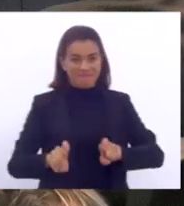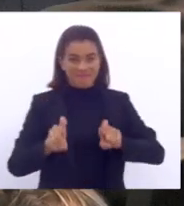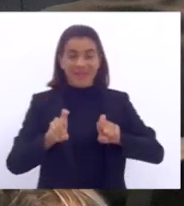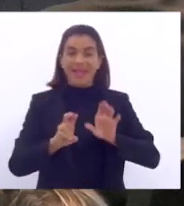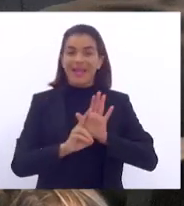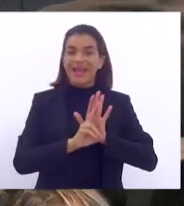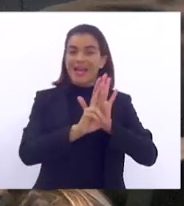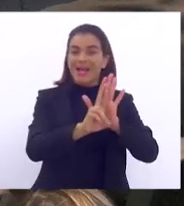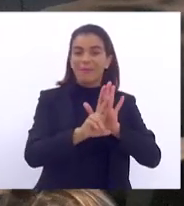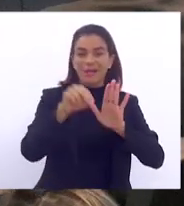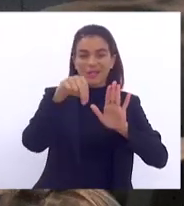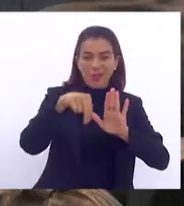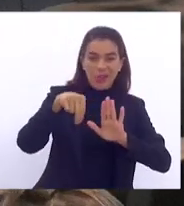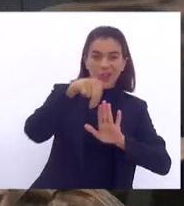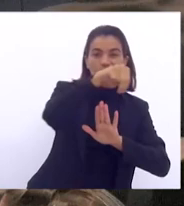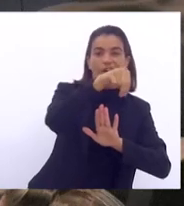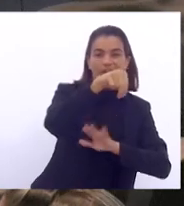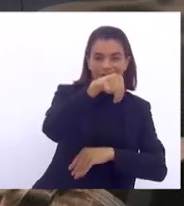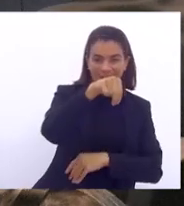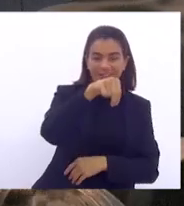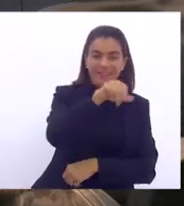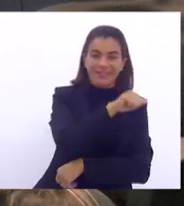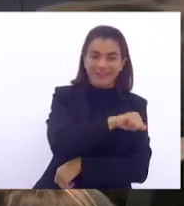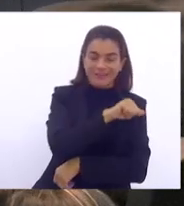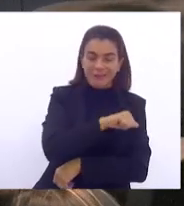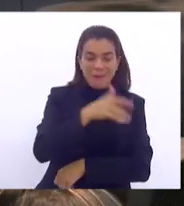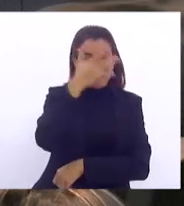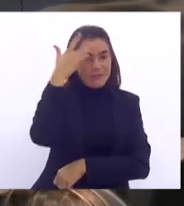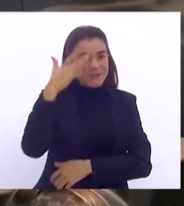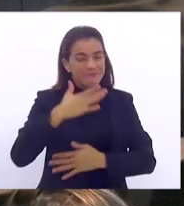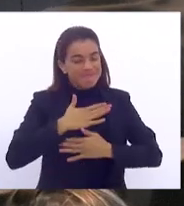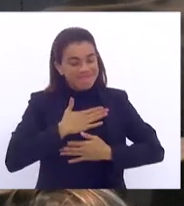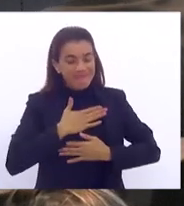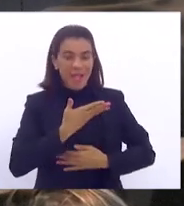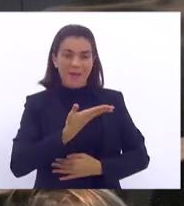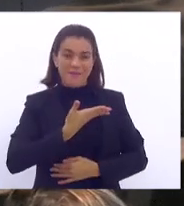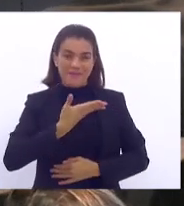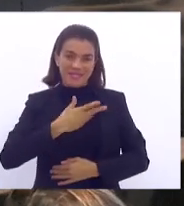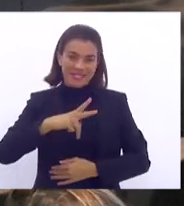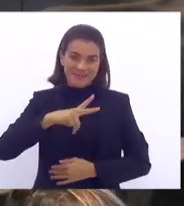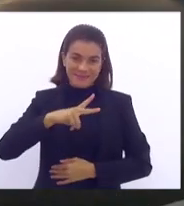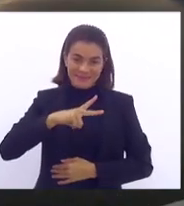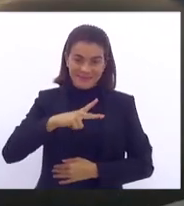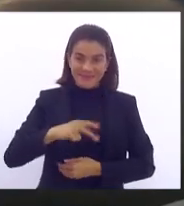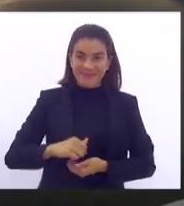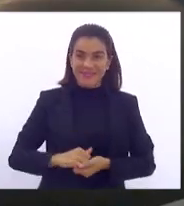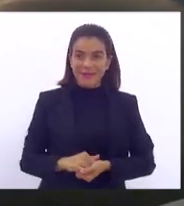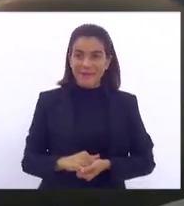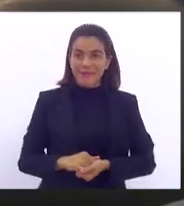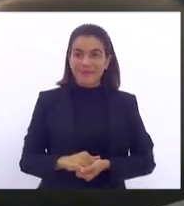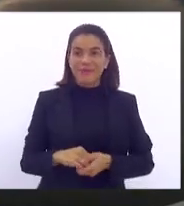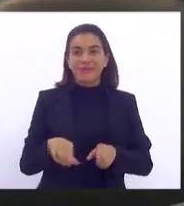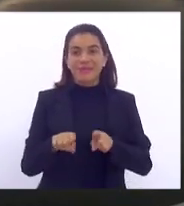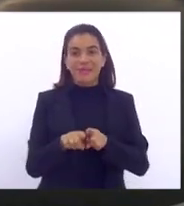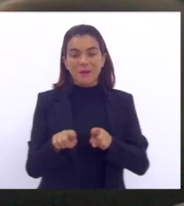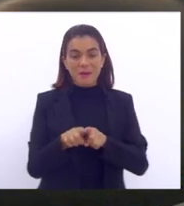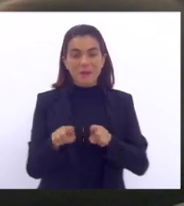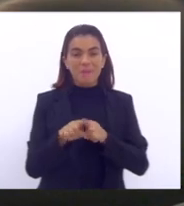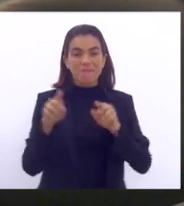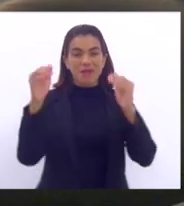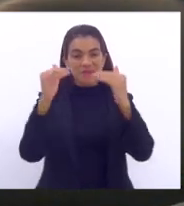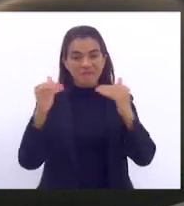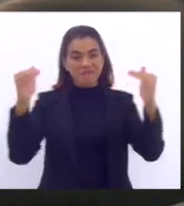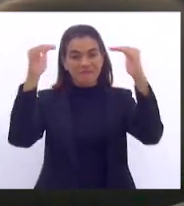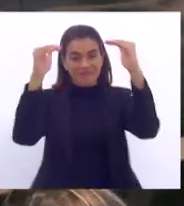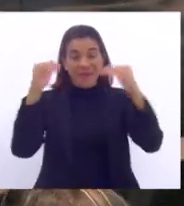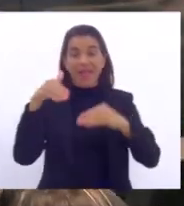nosso Norte Fluminense uma pessoa muito querida em especial para mim minha amiga pessoal nosso querido Desembargador eleitoral